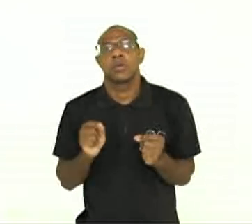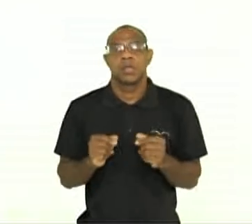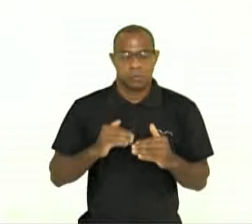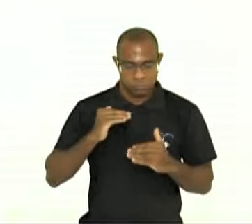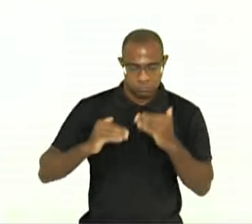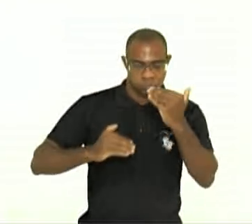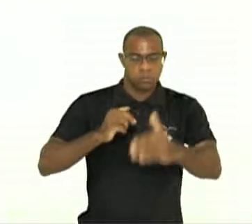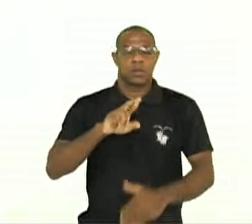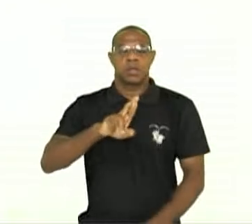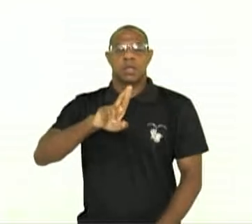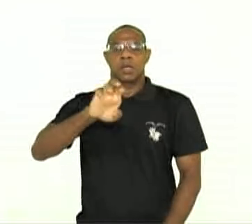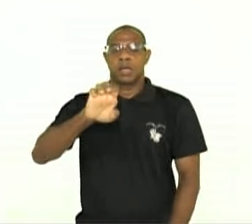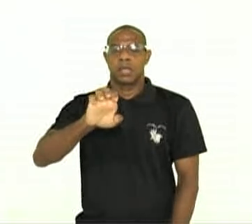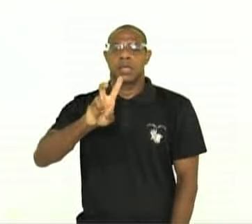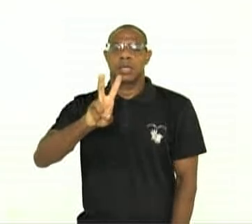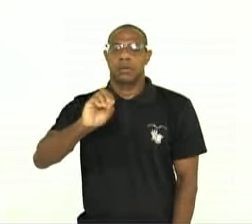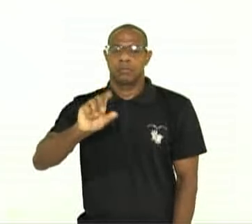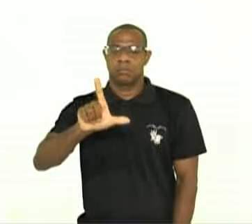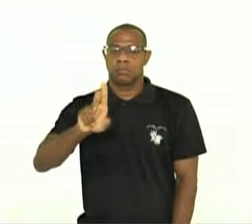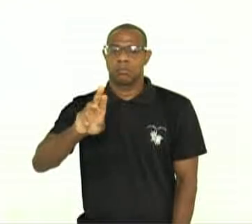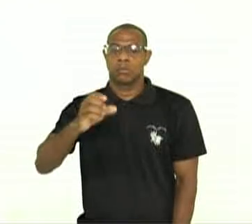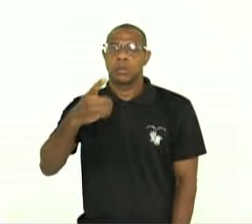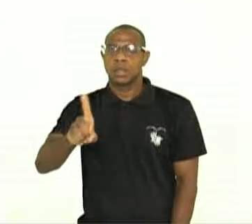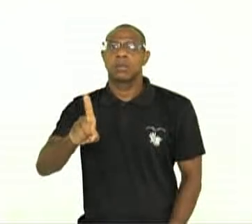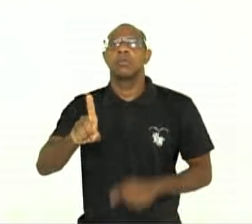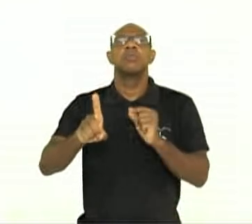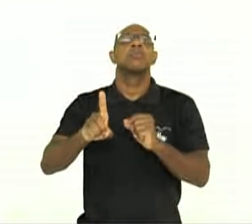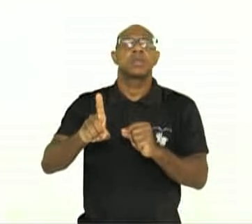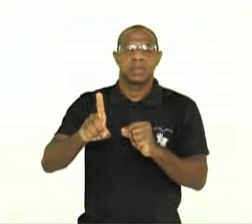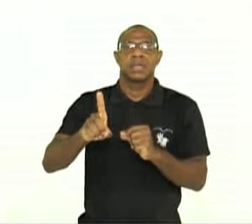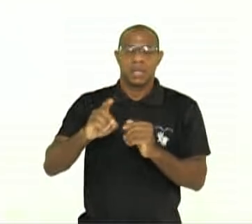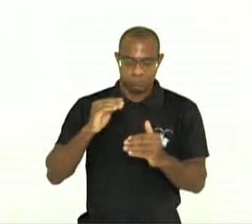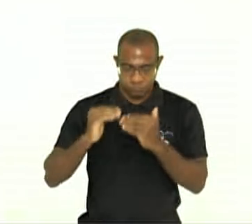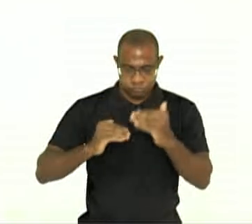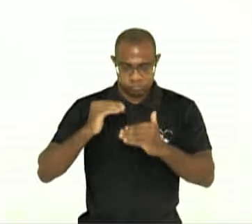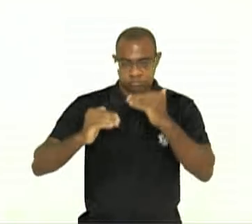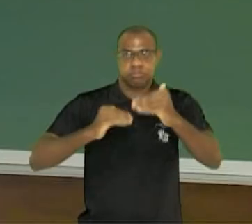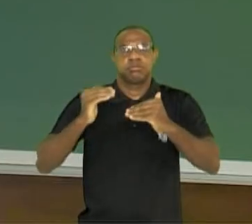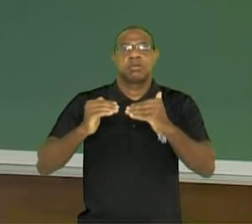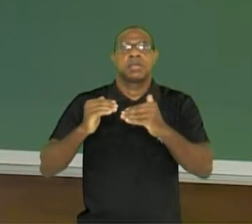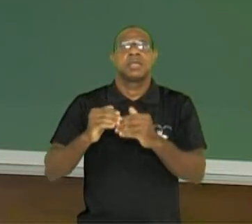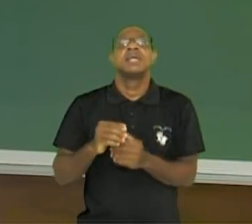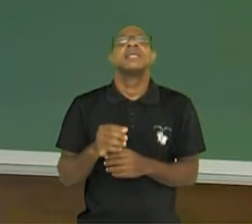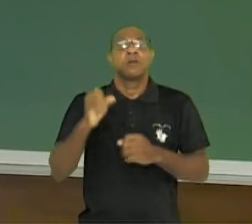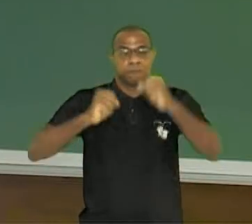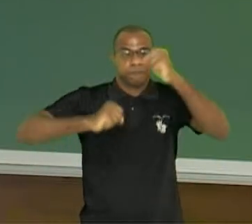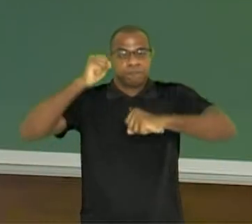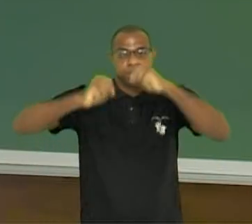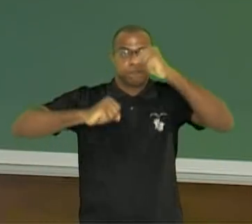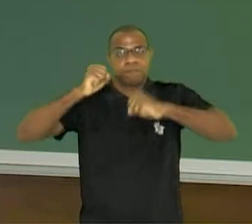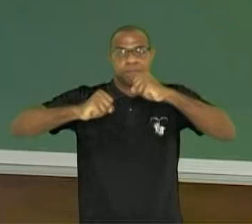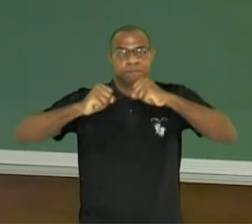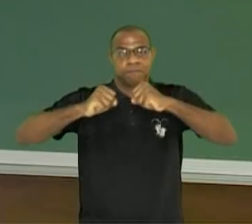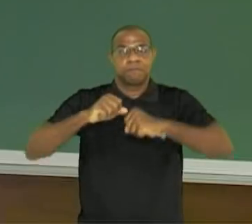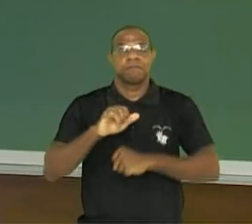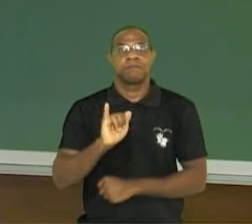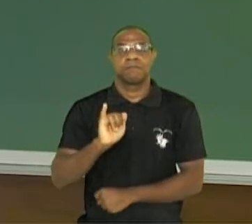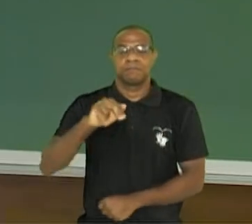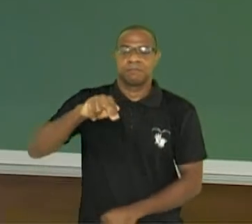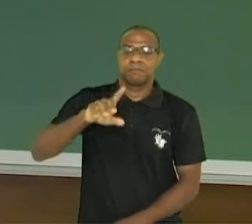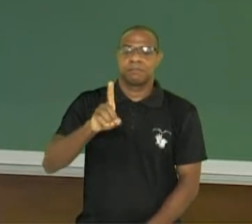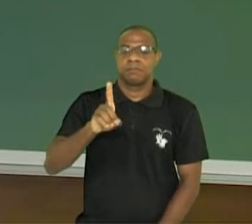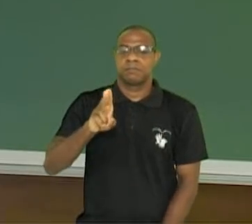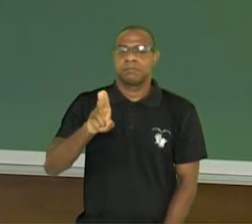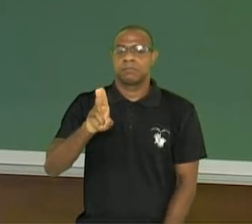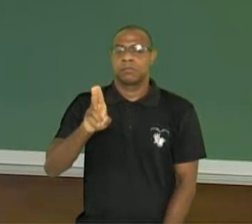uma mudança muito grande. Industrial, tem a ver com fabricação, indústrias. Então, é uma mudança muito grande